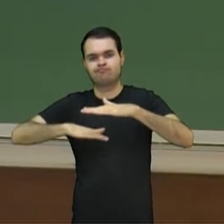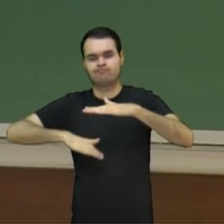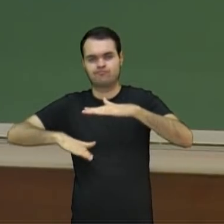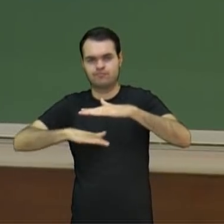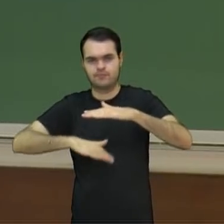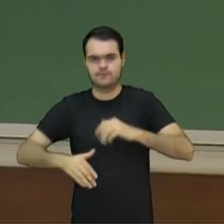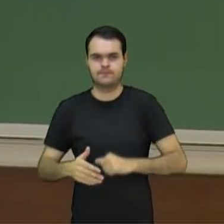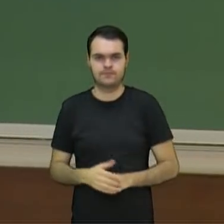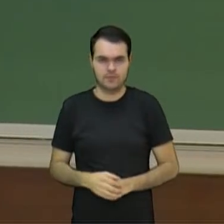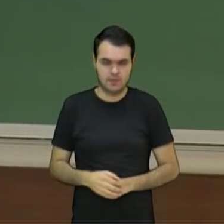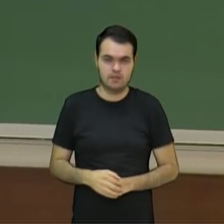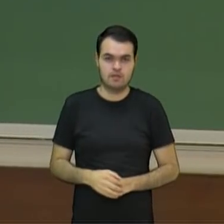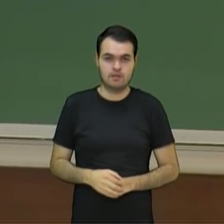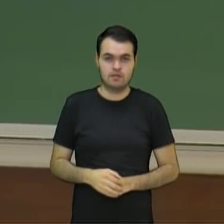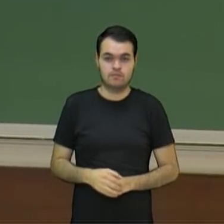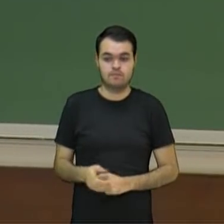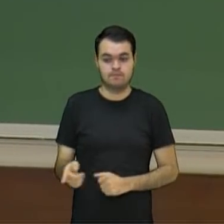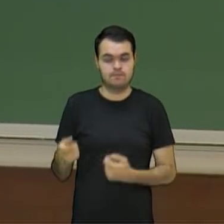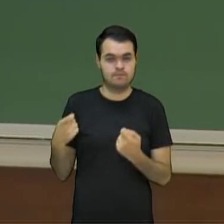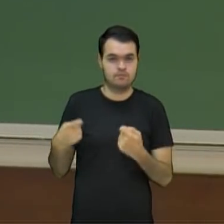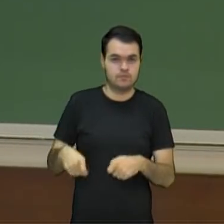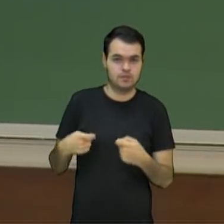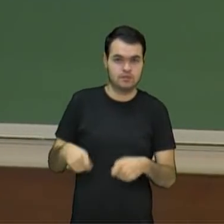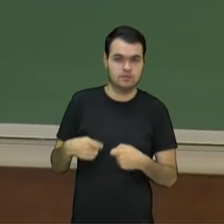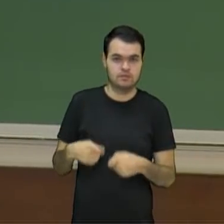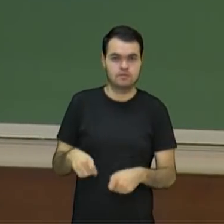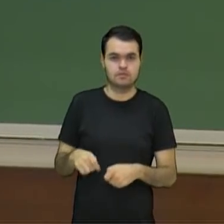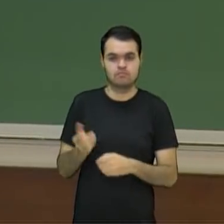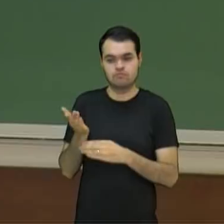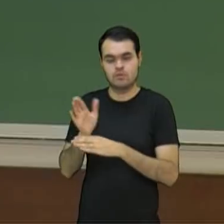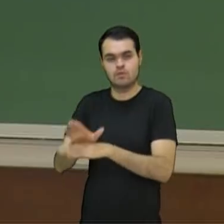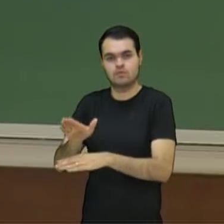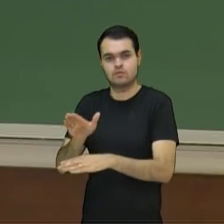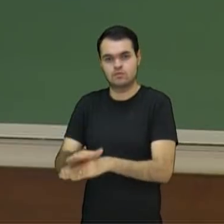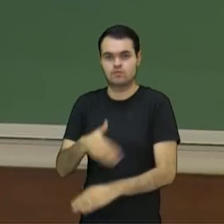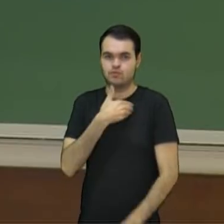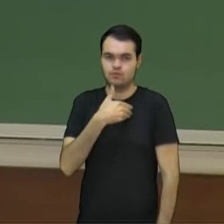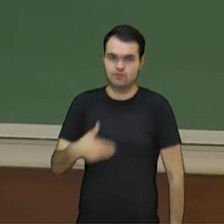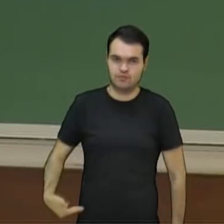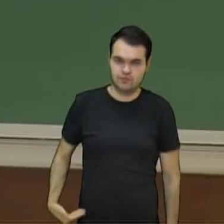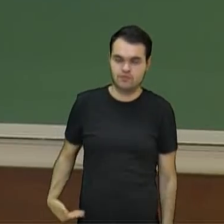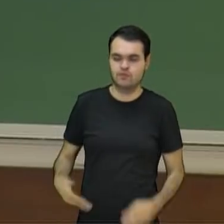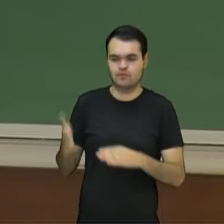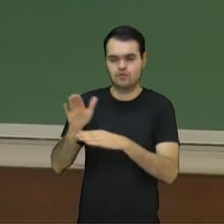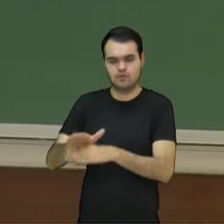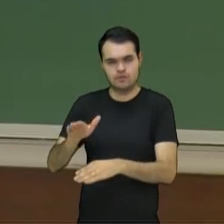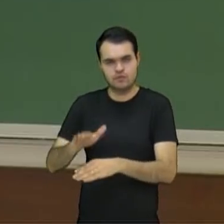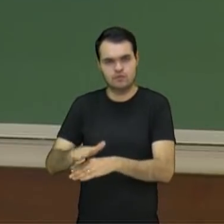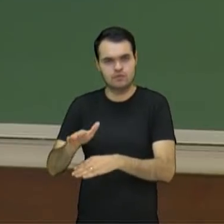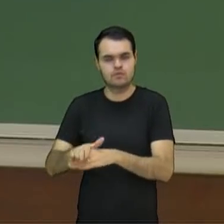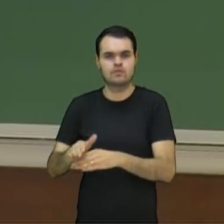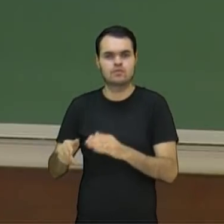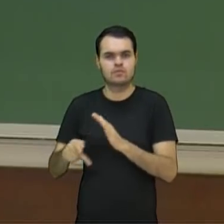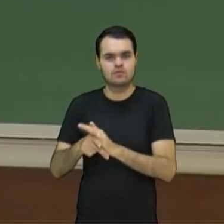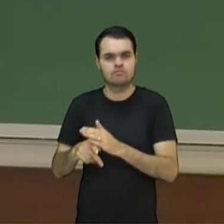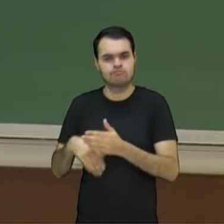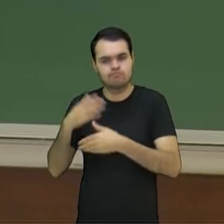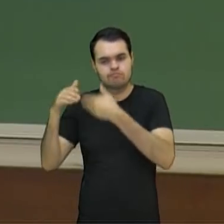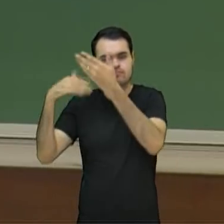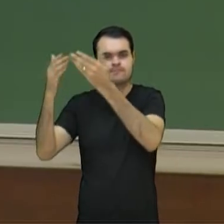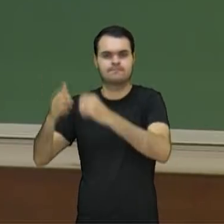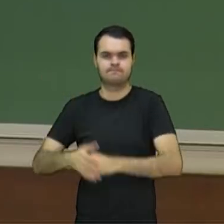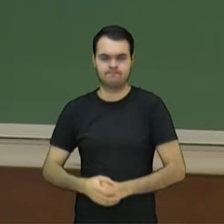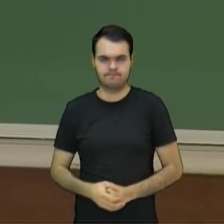que carecem sempre de um auxílio do próprio governo para que a agricultura possa se